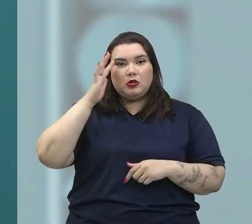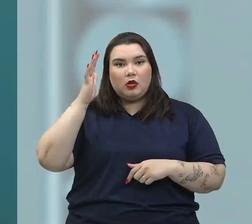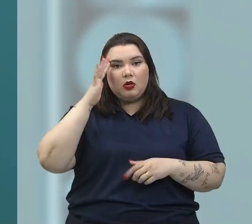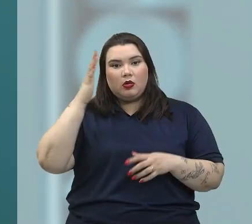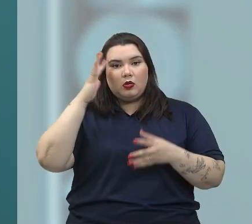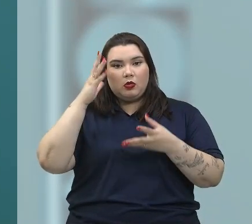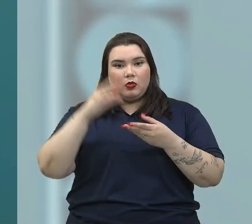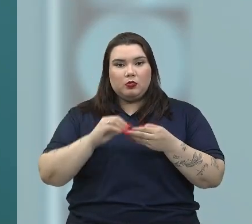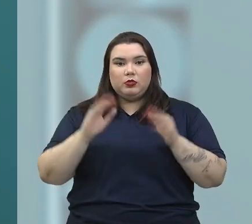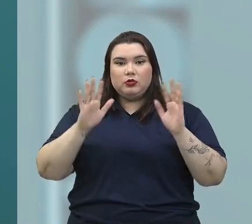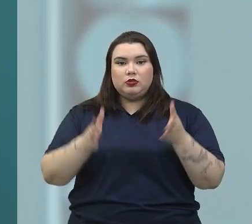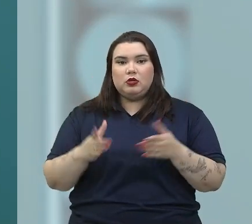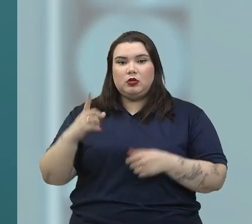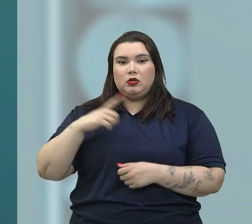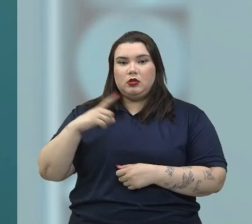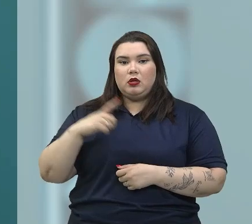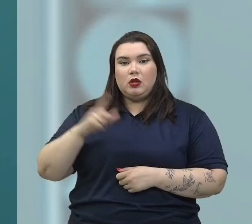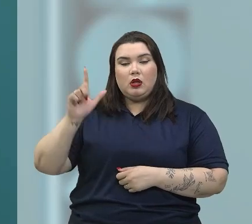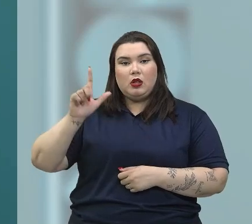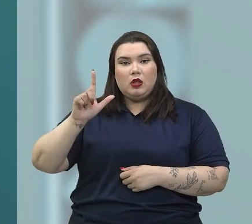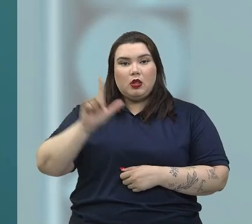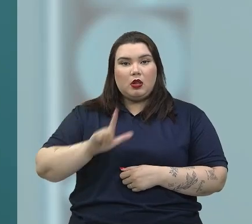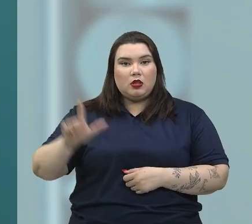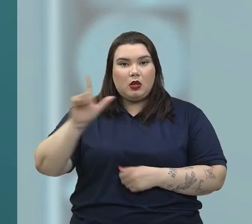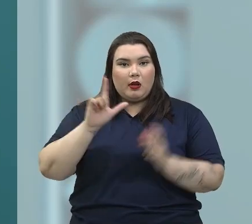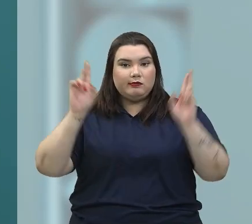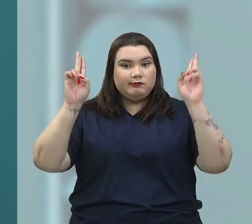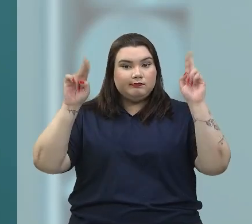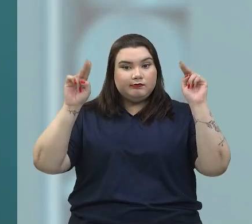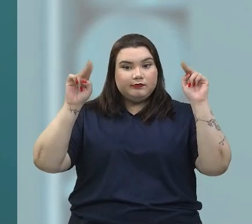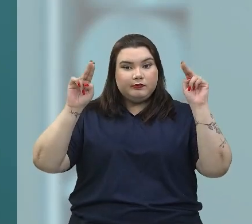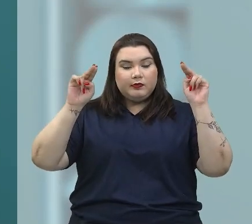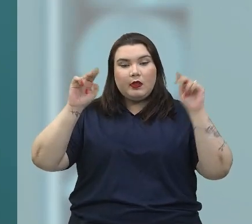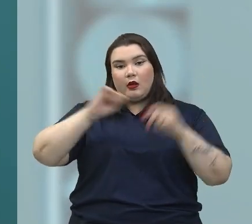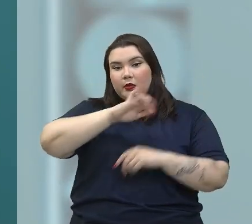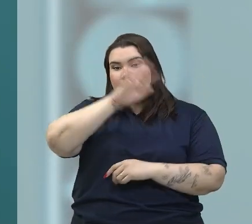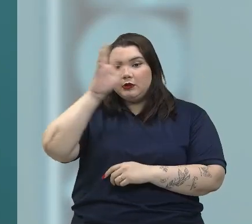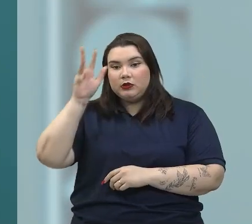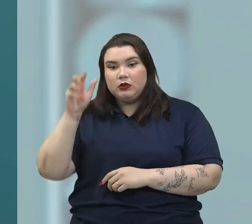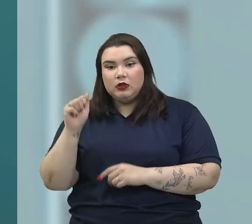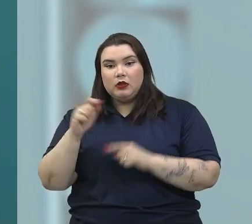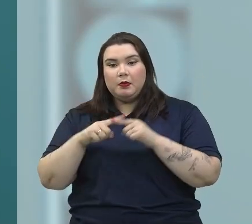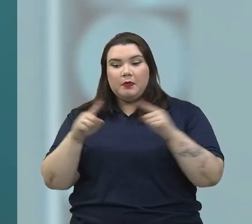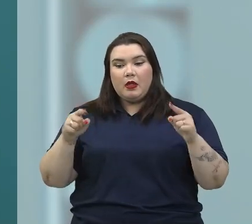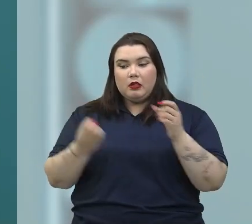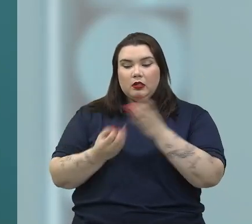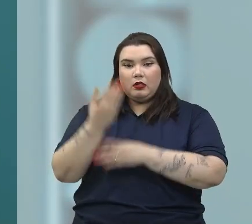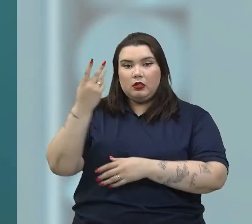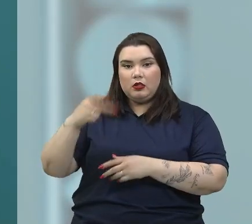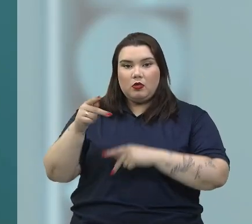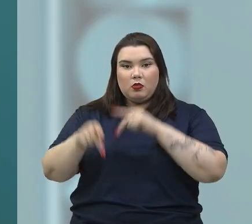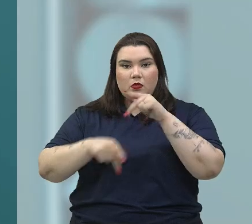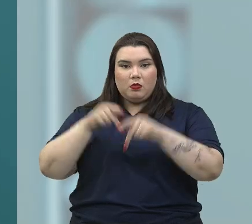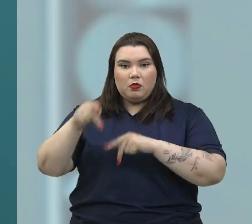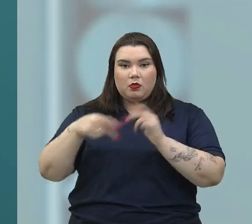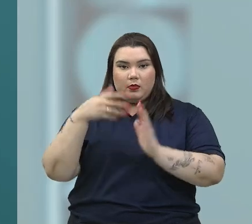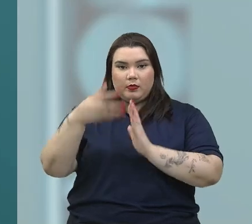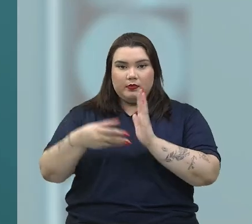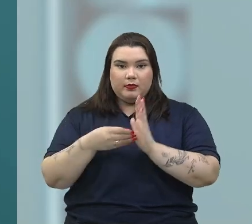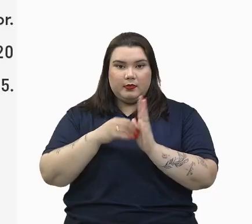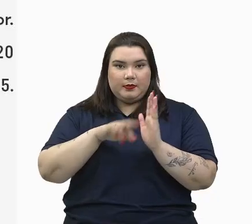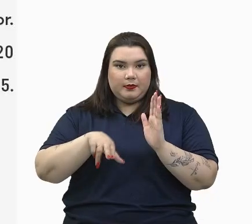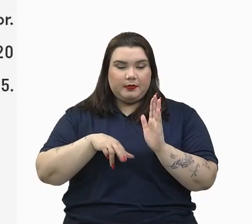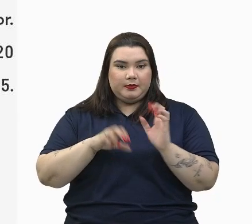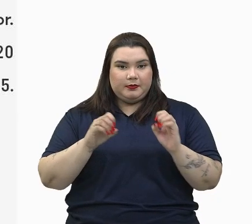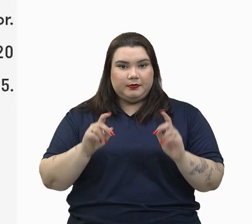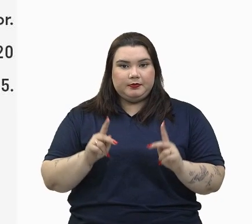uma literatura, entre aspas, amazonense, mas não partia do povo amazonense ou da Amazônia, digamos assim,